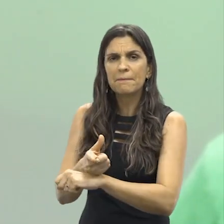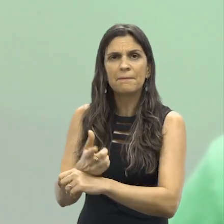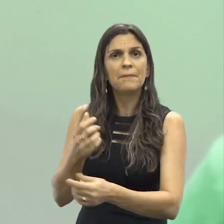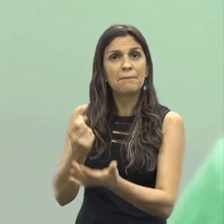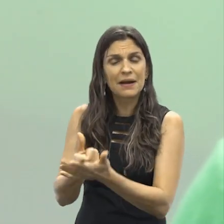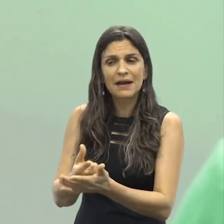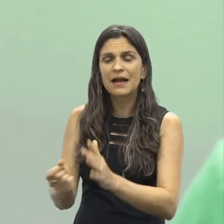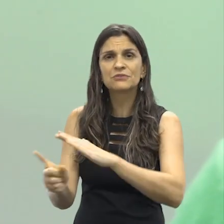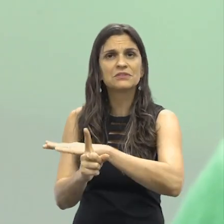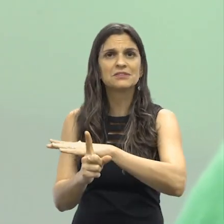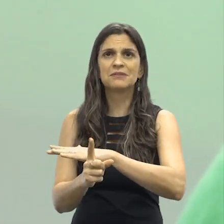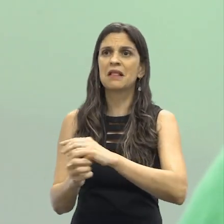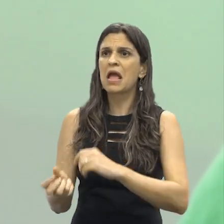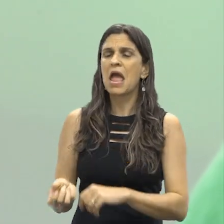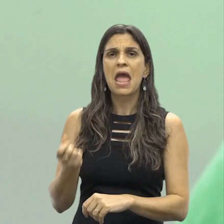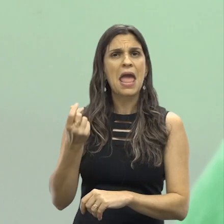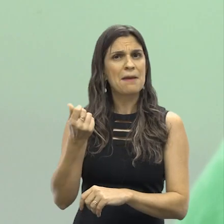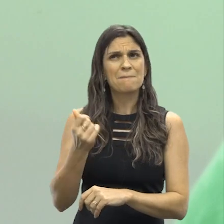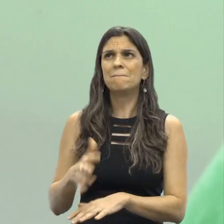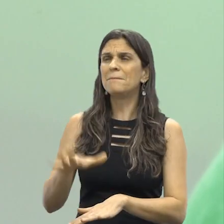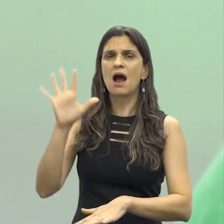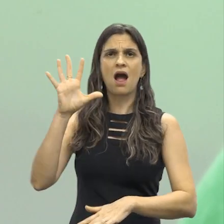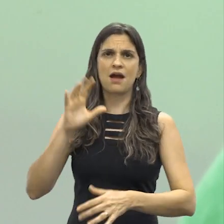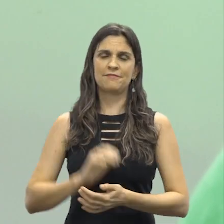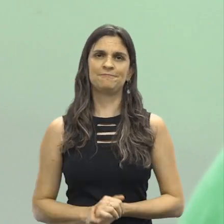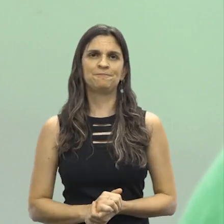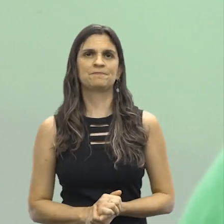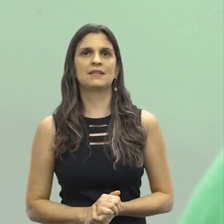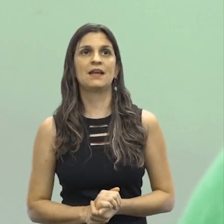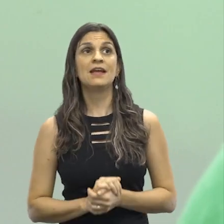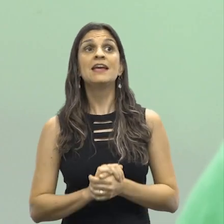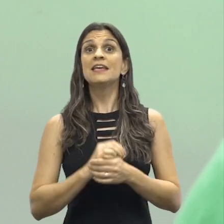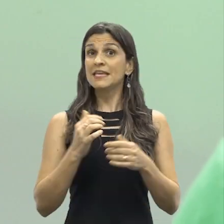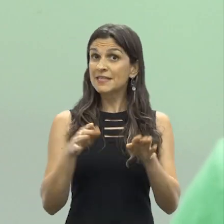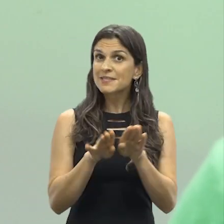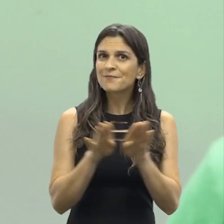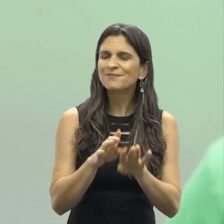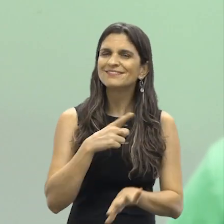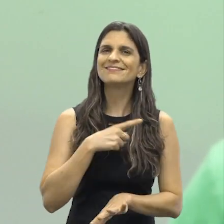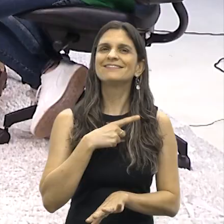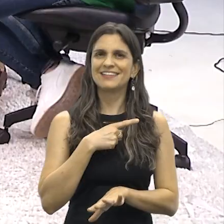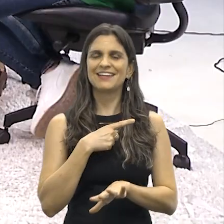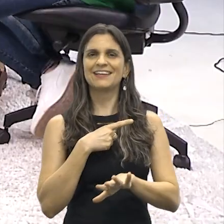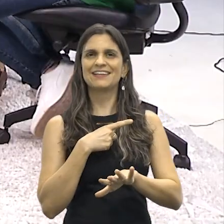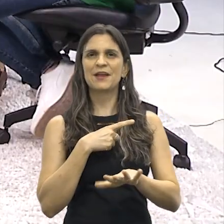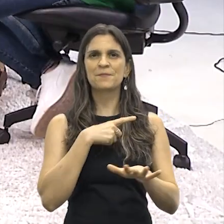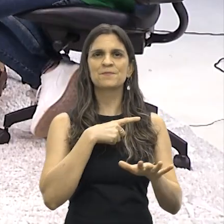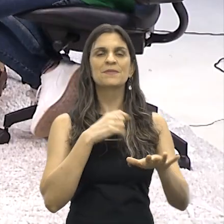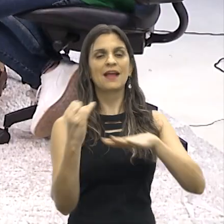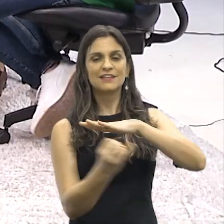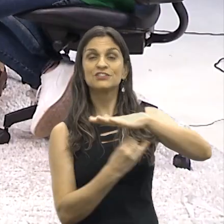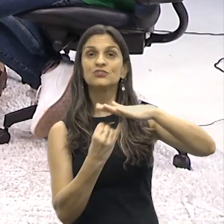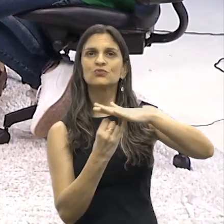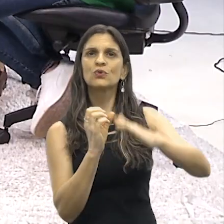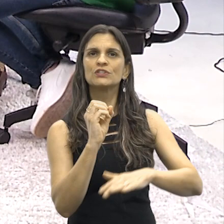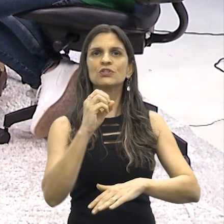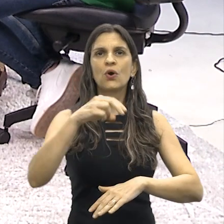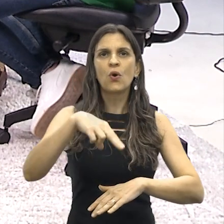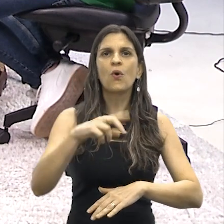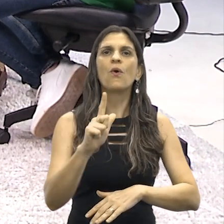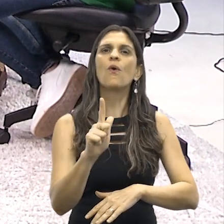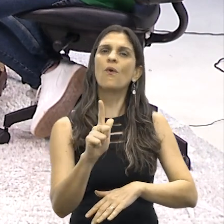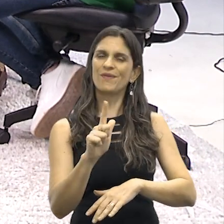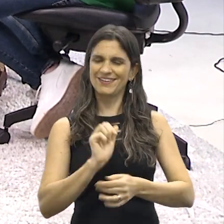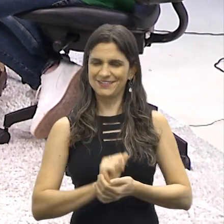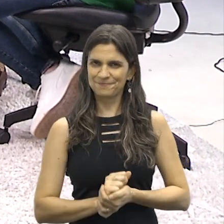ali. E agora a gente fala até em relação às ONGs. O professor André acompanha muito essa questão. Como que está sendo, né? Qual que é